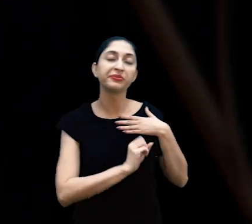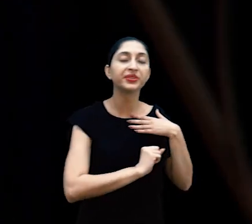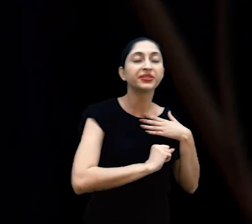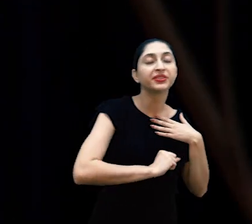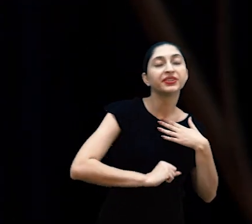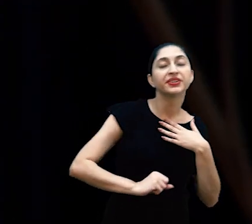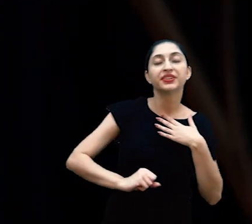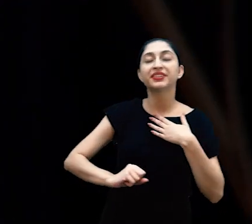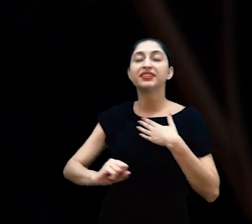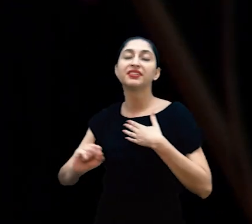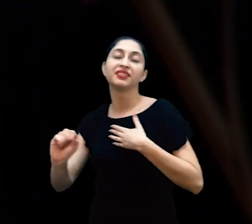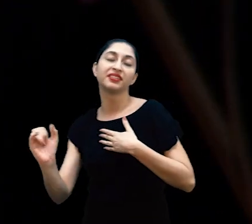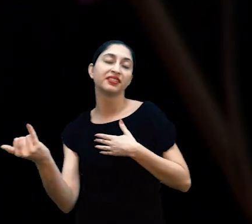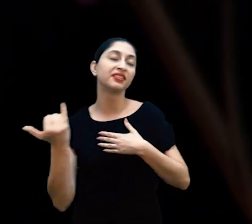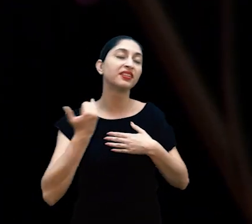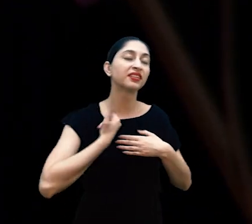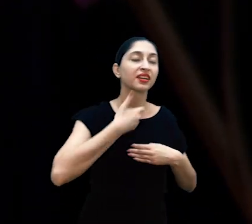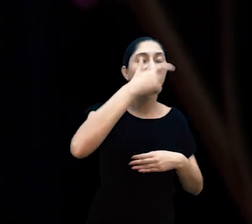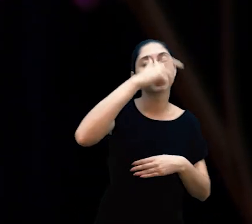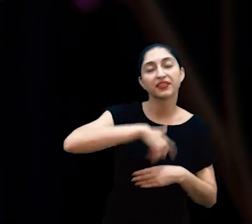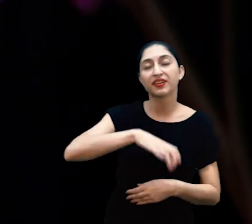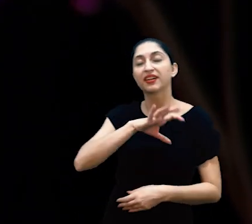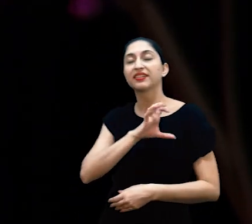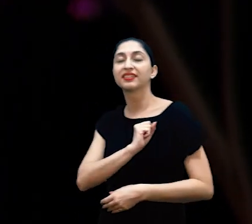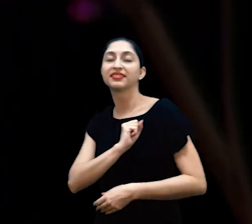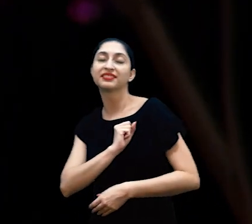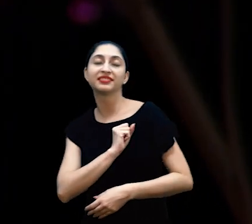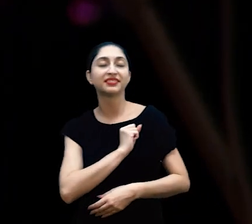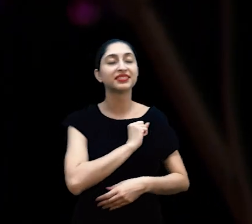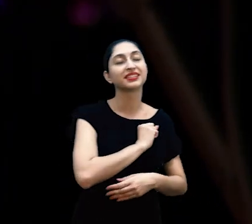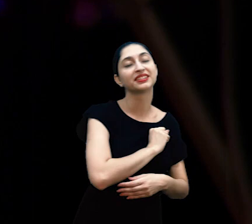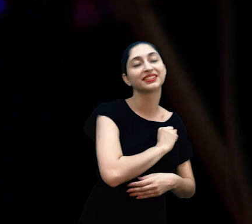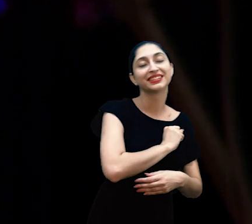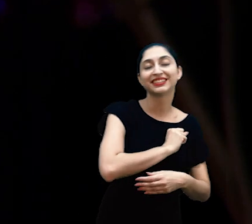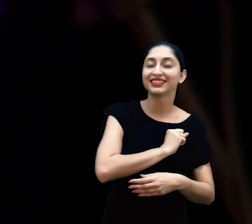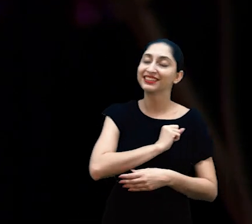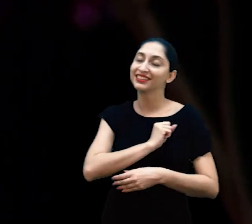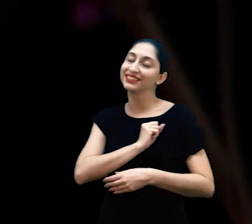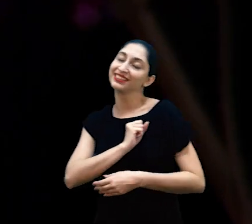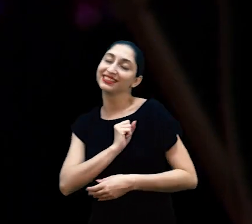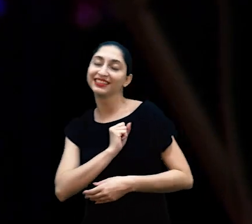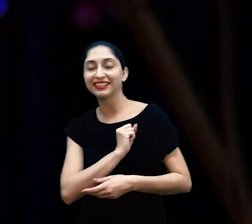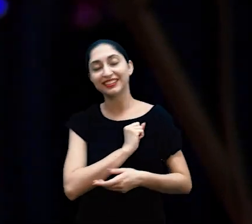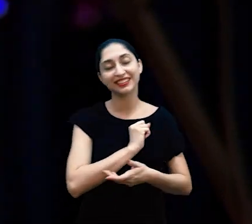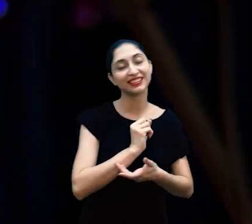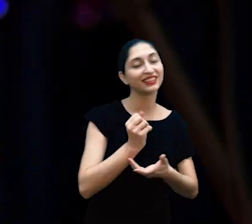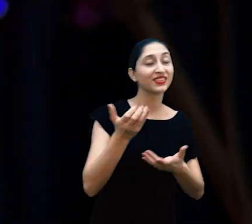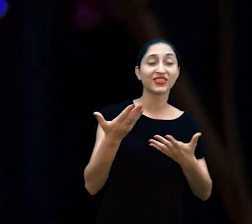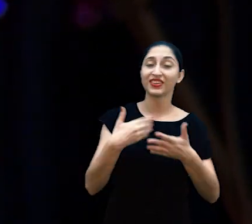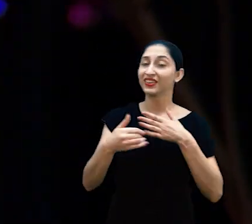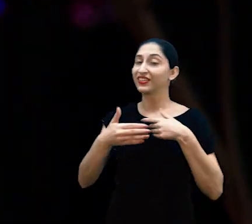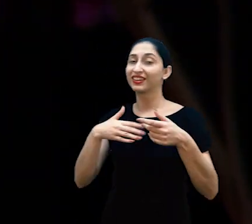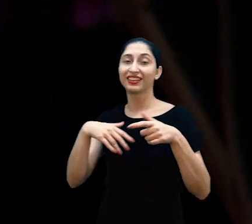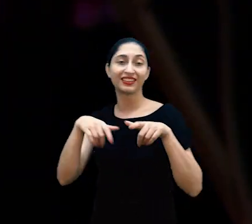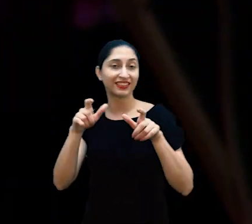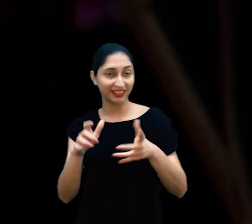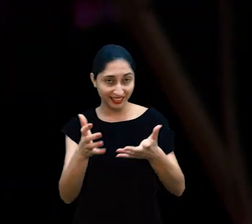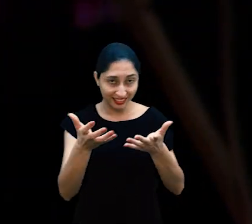me chamando de amor. Pra onde quiser ir